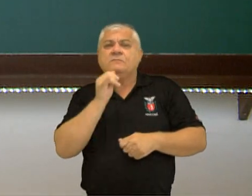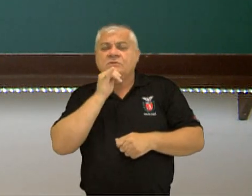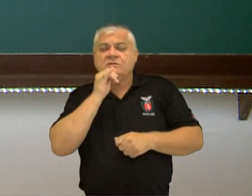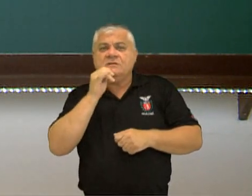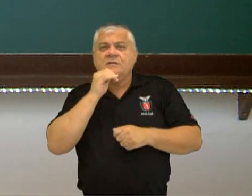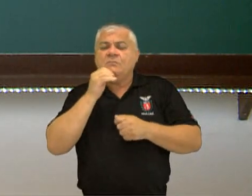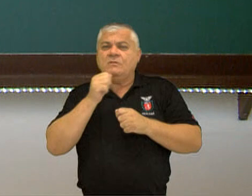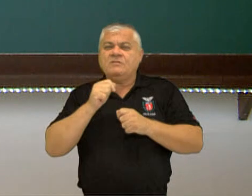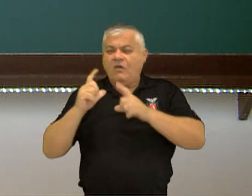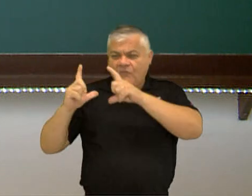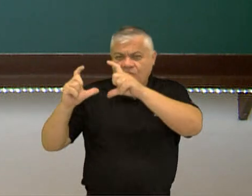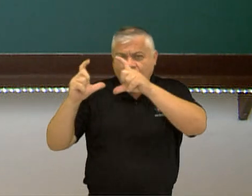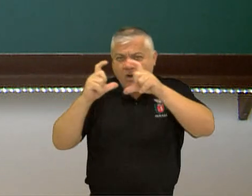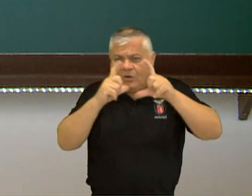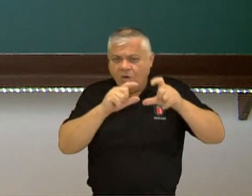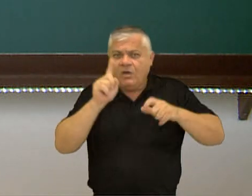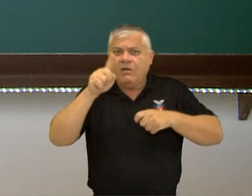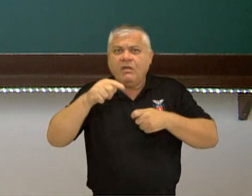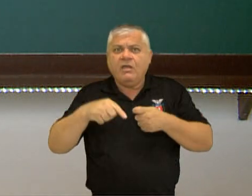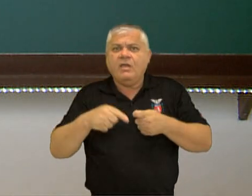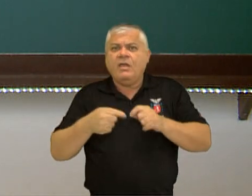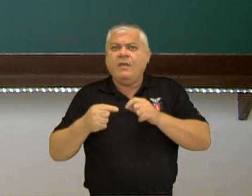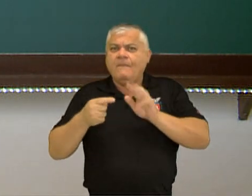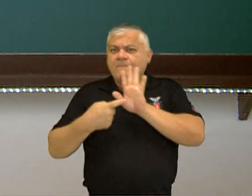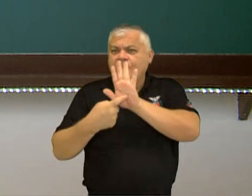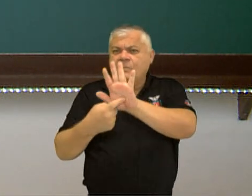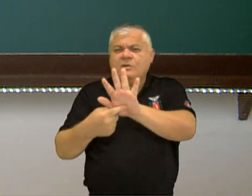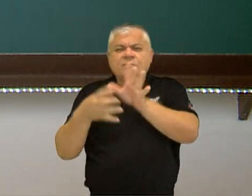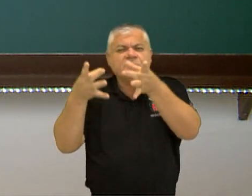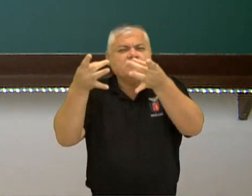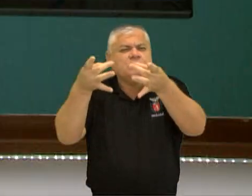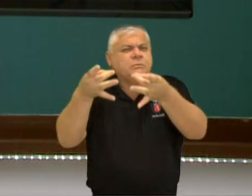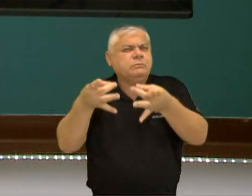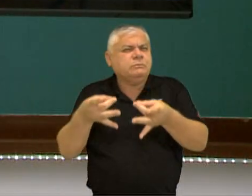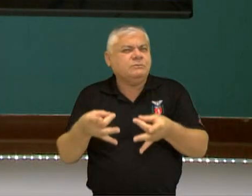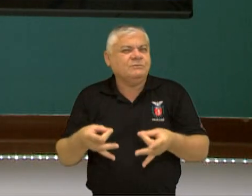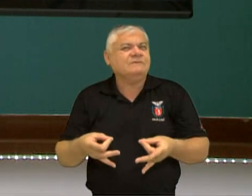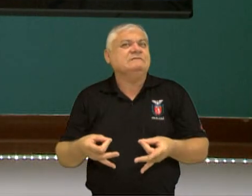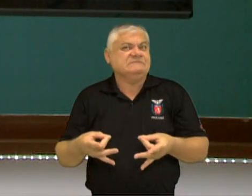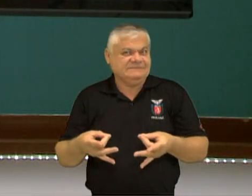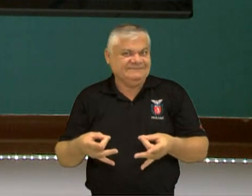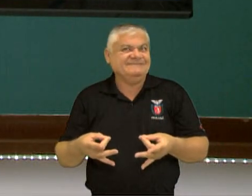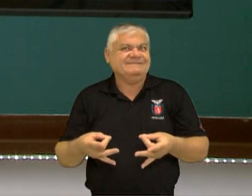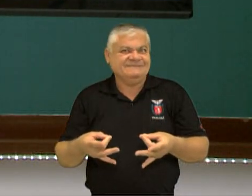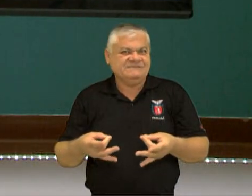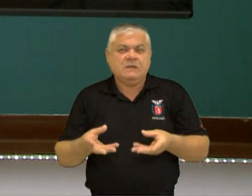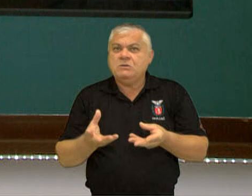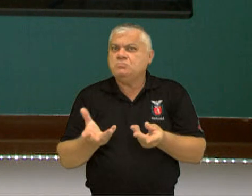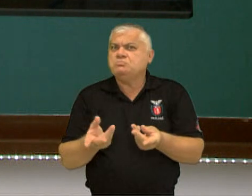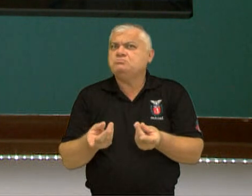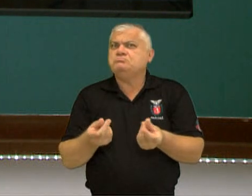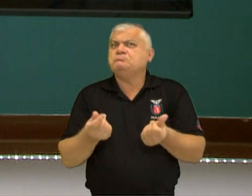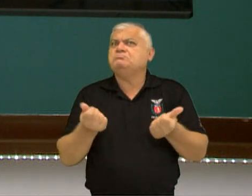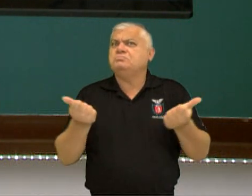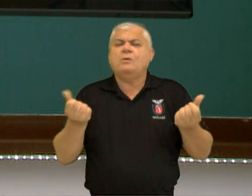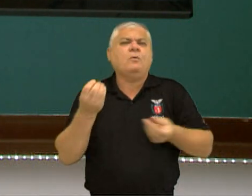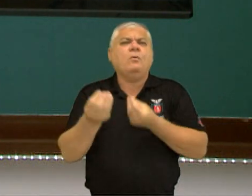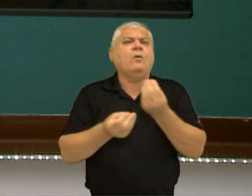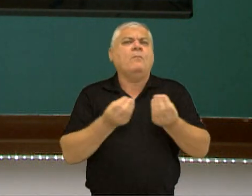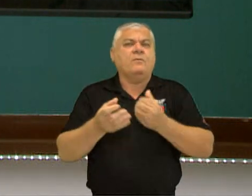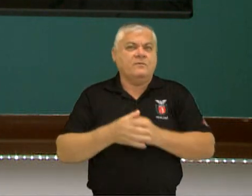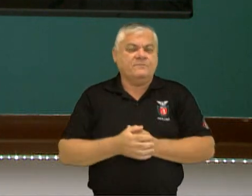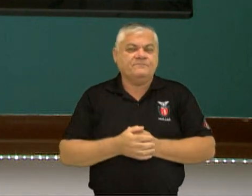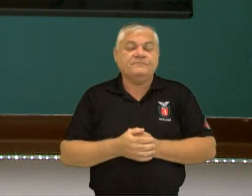imagens também apresentam uma grande quantidade de detalhes. Como que a gente consegue perceber isso? Quando